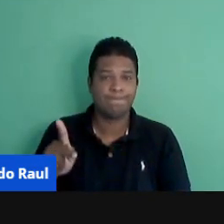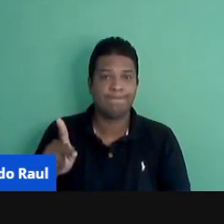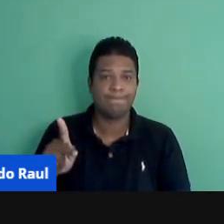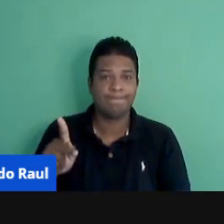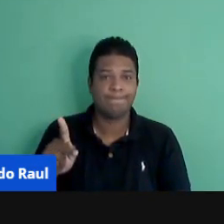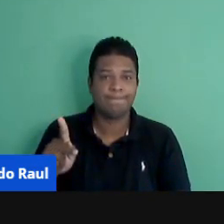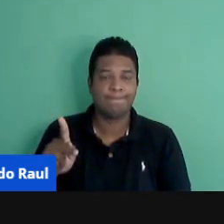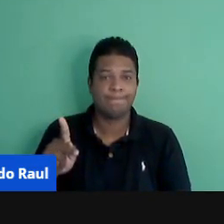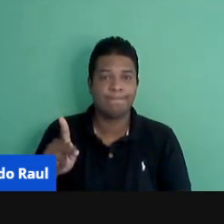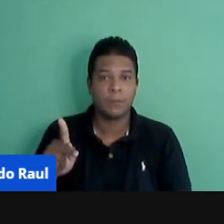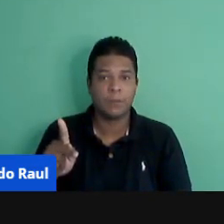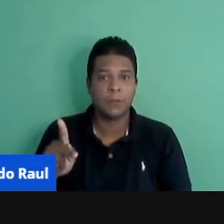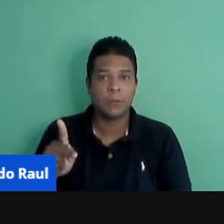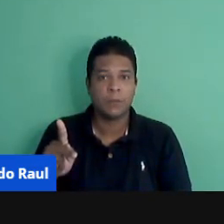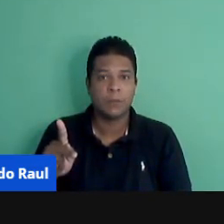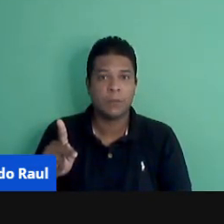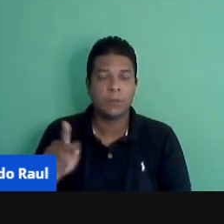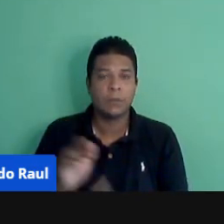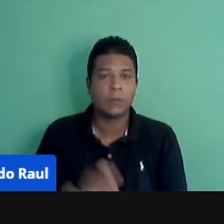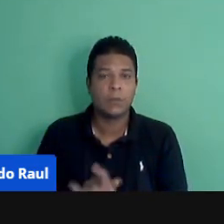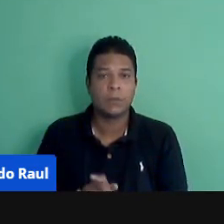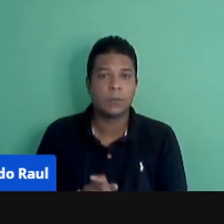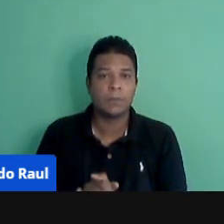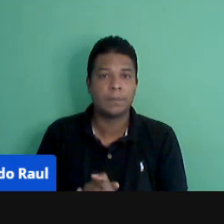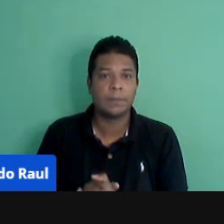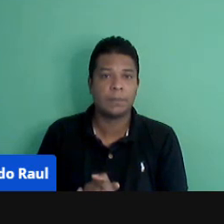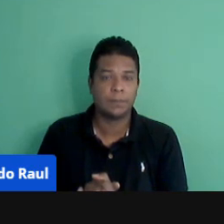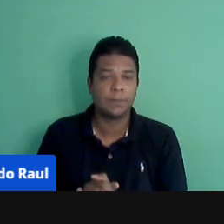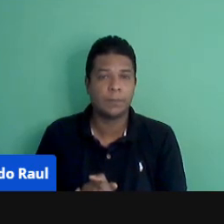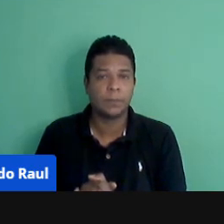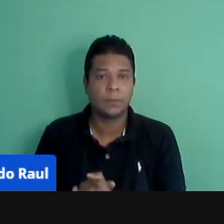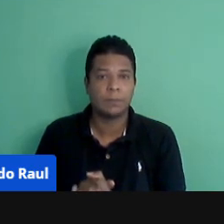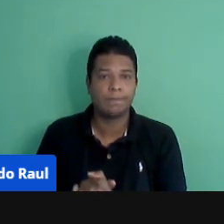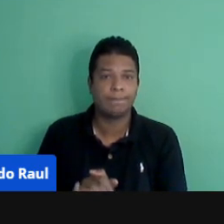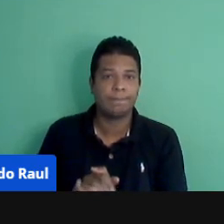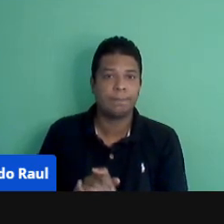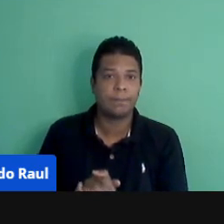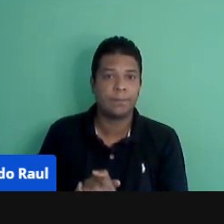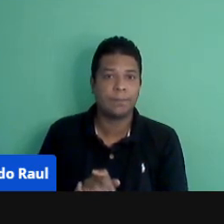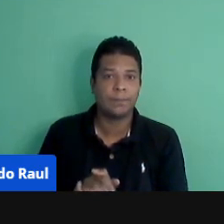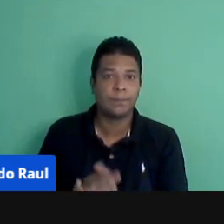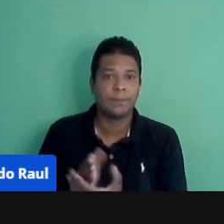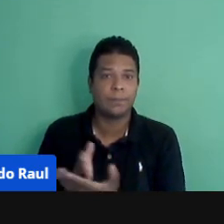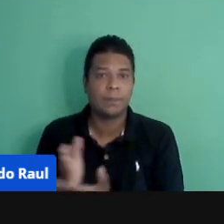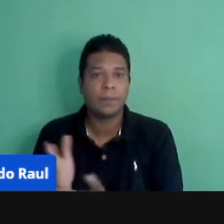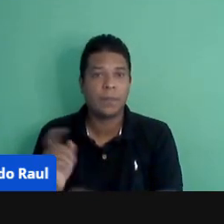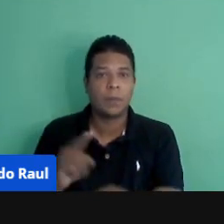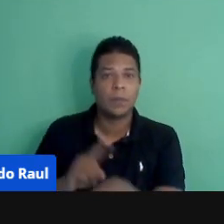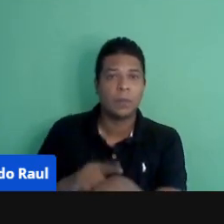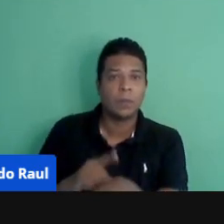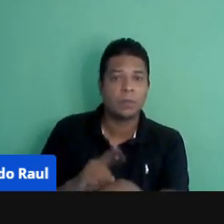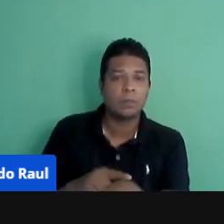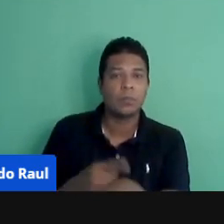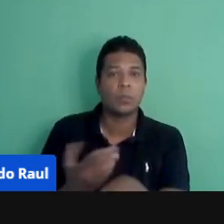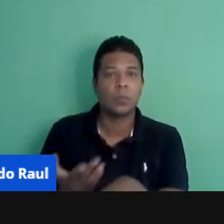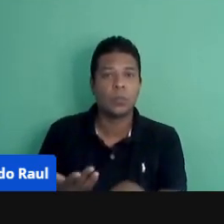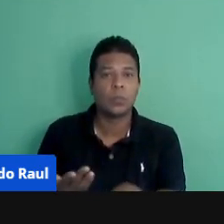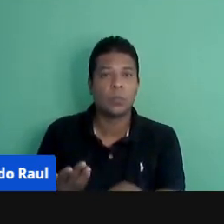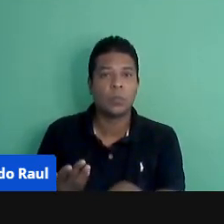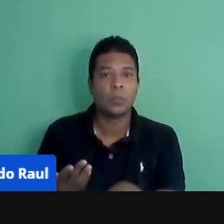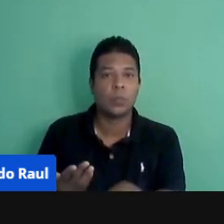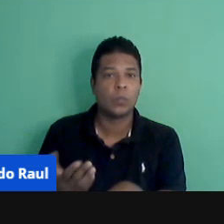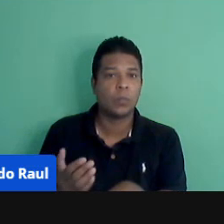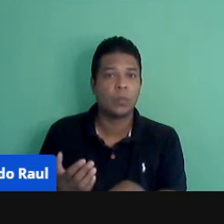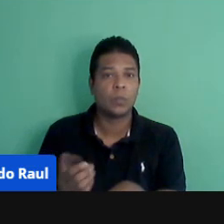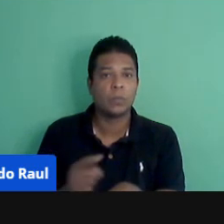acabava atravessando certas fronteiras, né, trabalhando além do horário, muitas vezes não